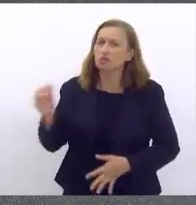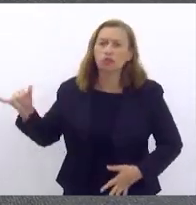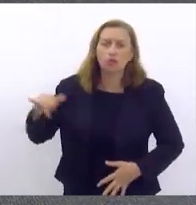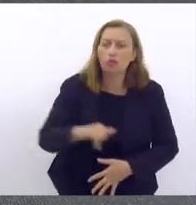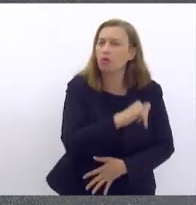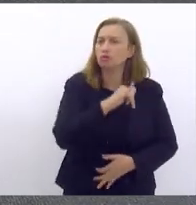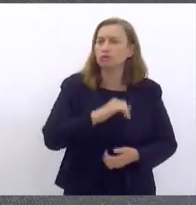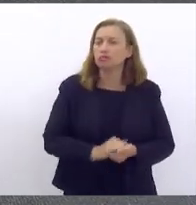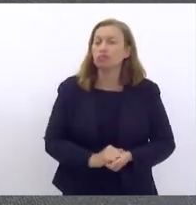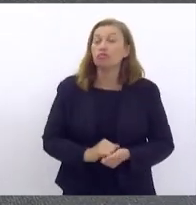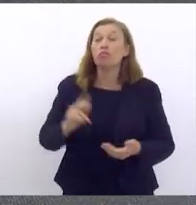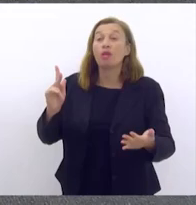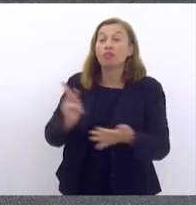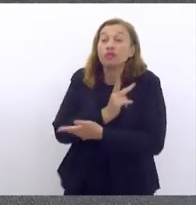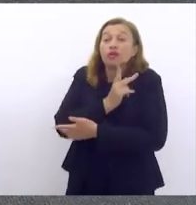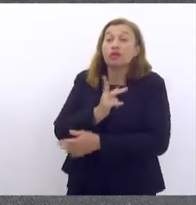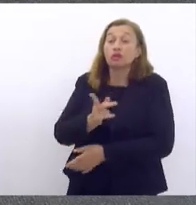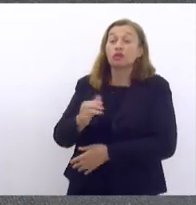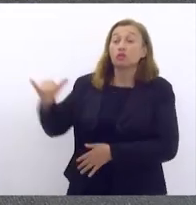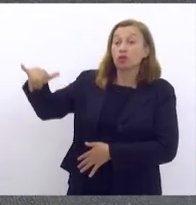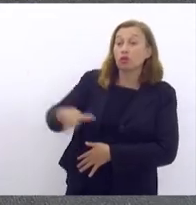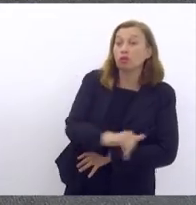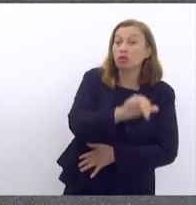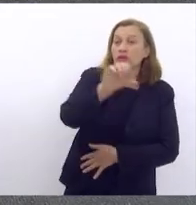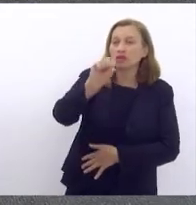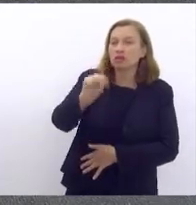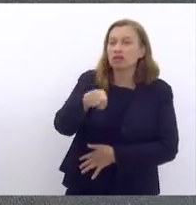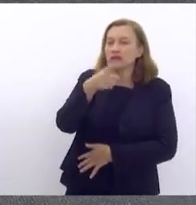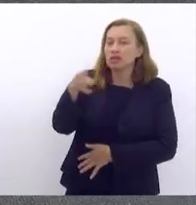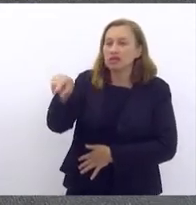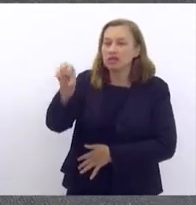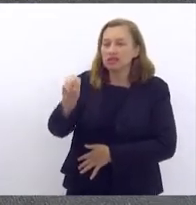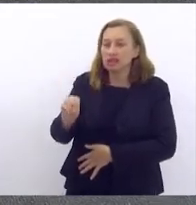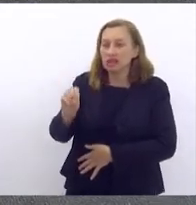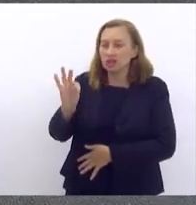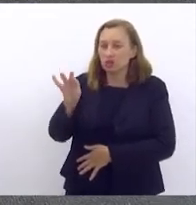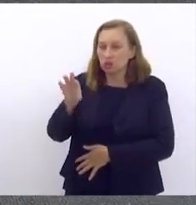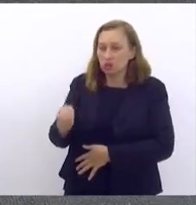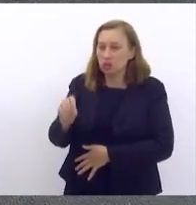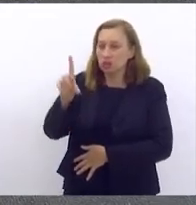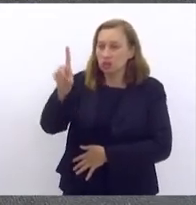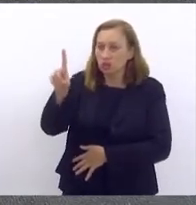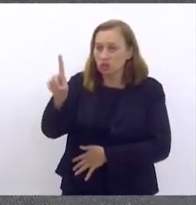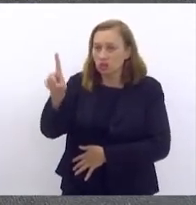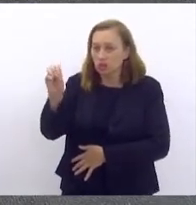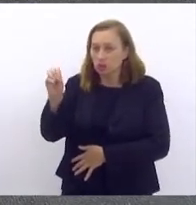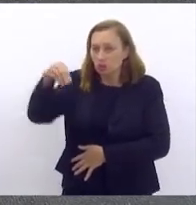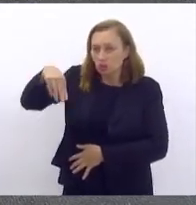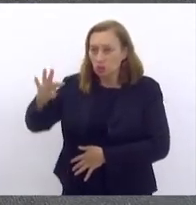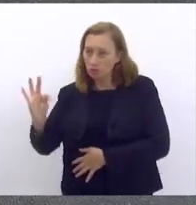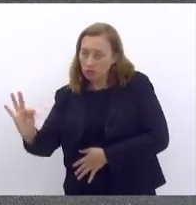Brasil o que está acontecendo no aeroporto Santos Dumont. As pessoas estão levando para rodar